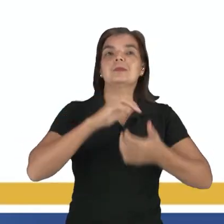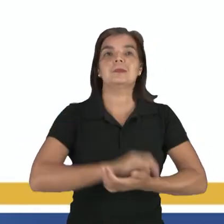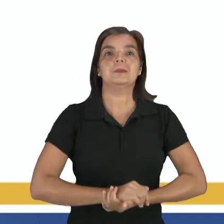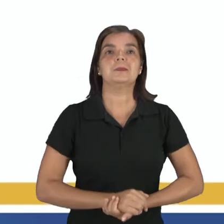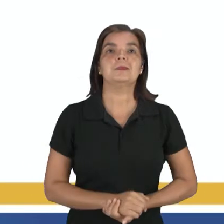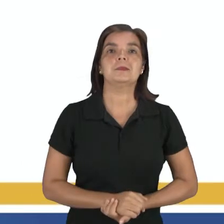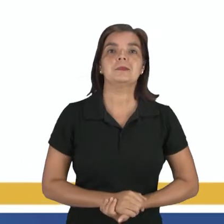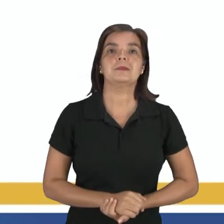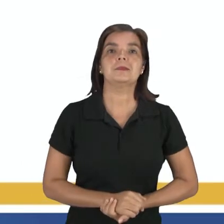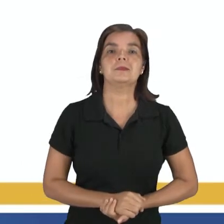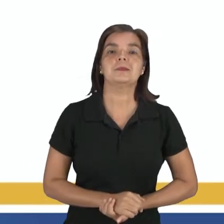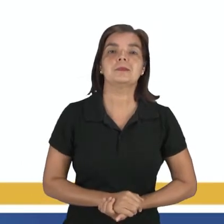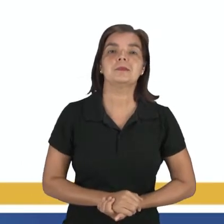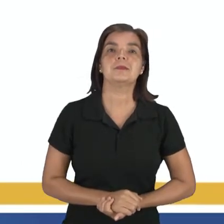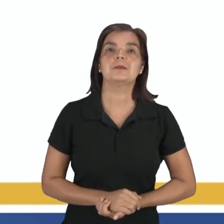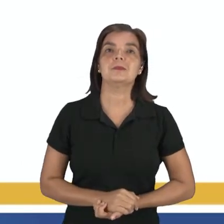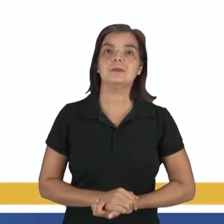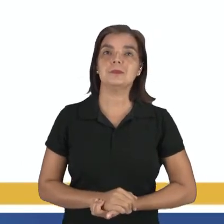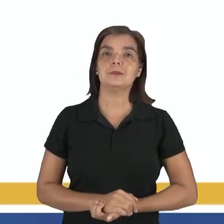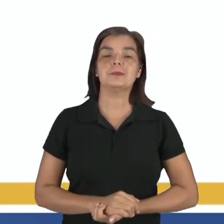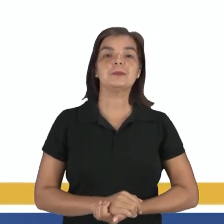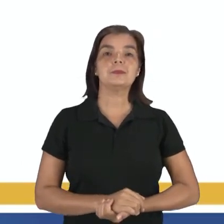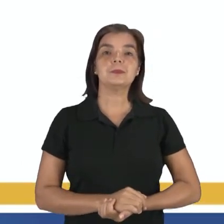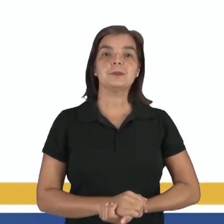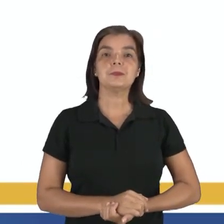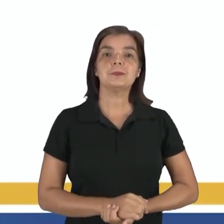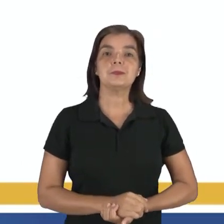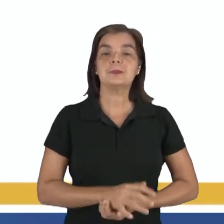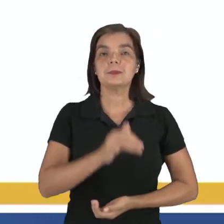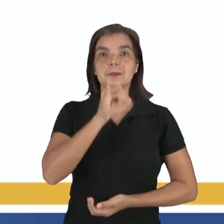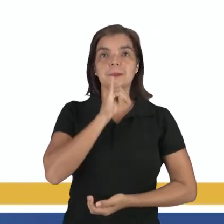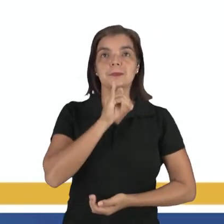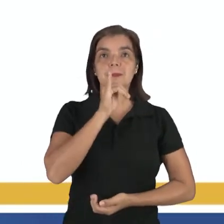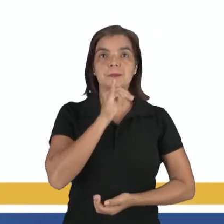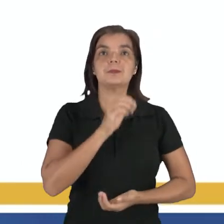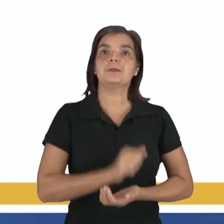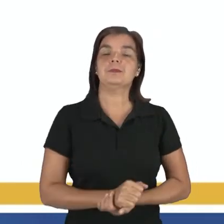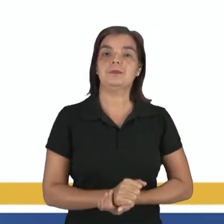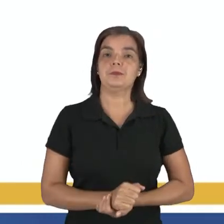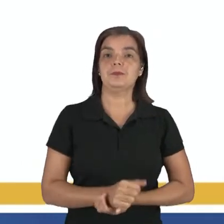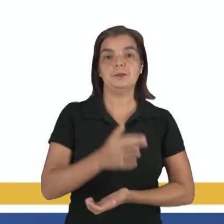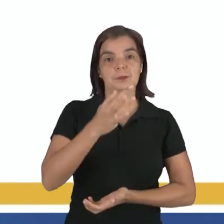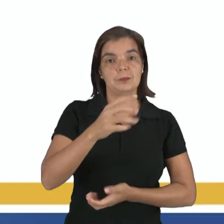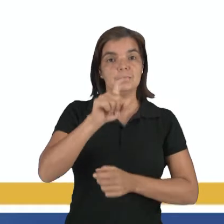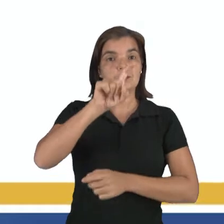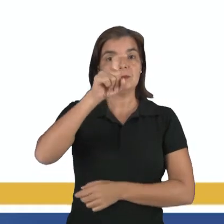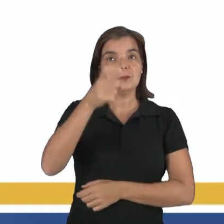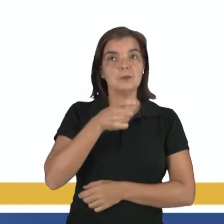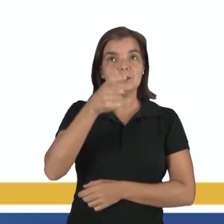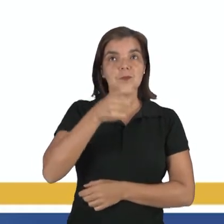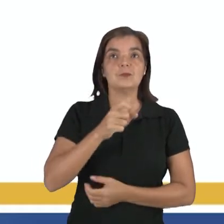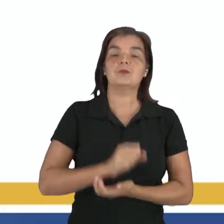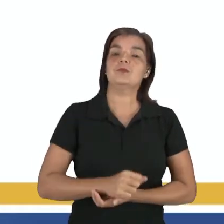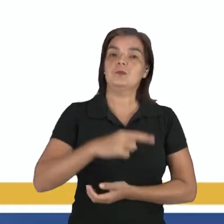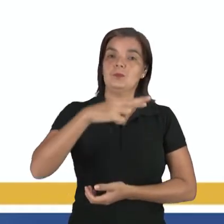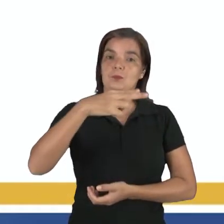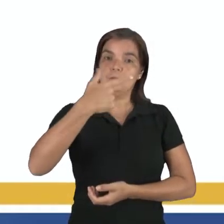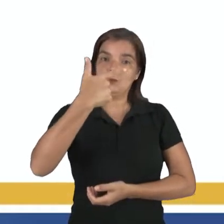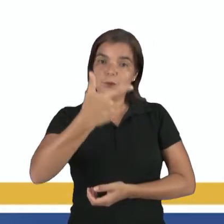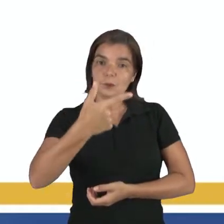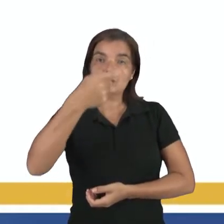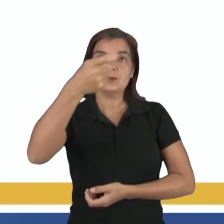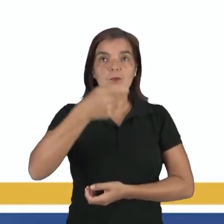que será positivo. Por exemplo, dada a função f de x é igual